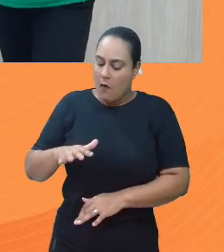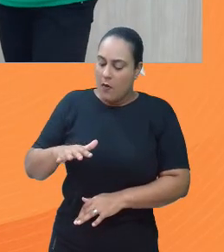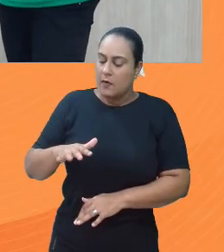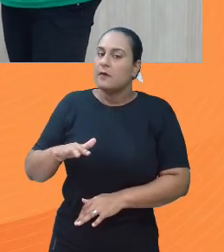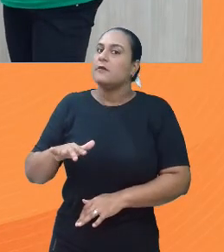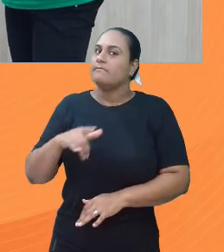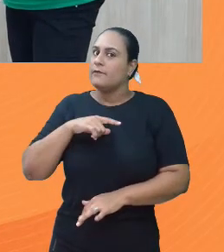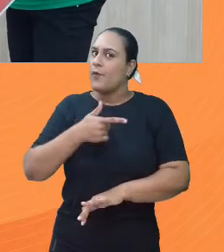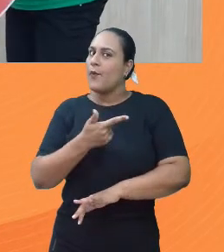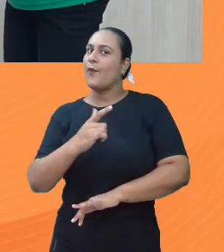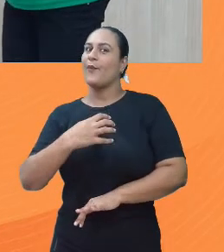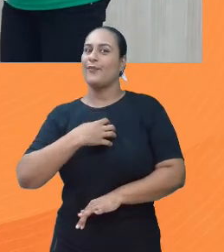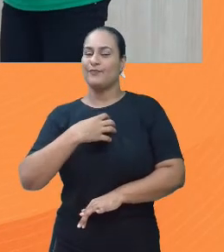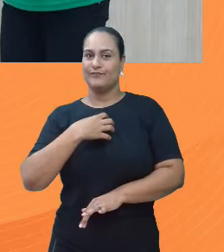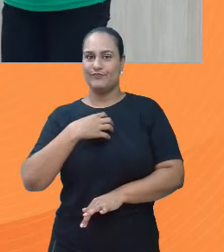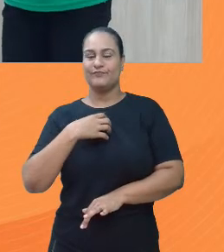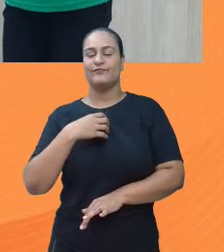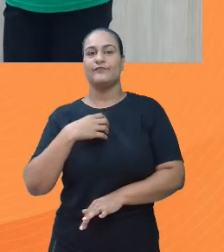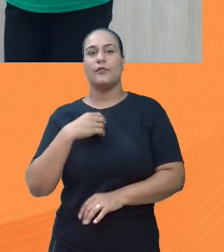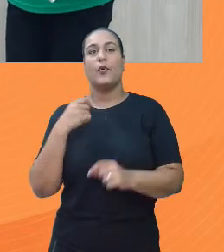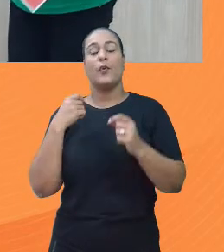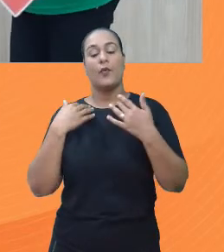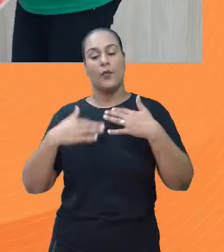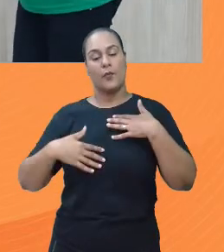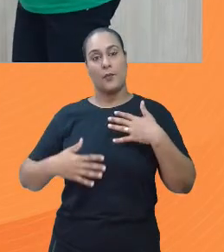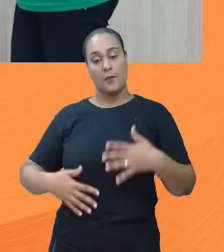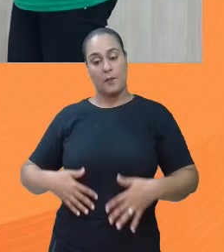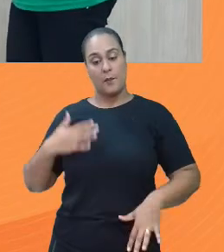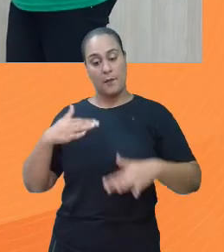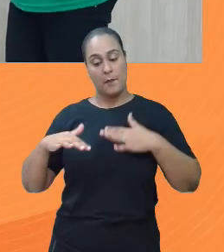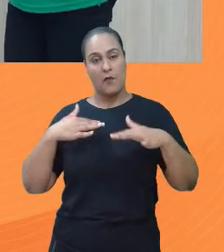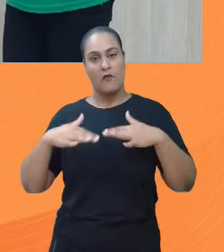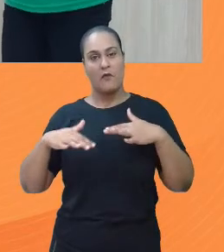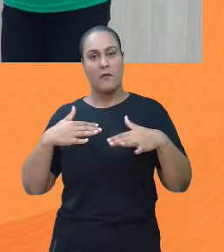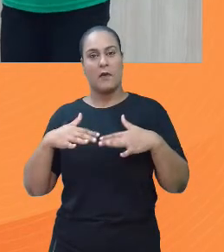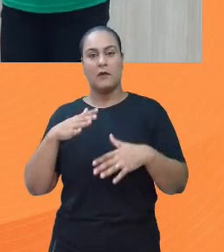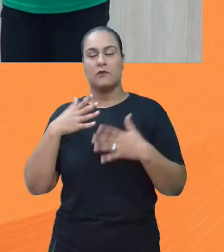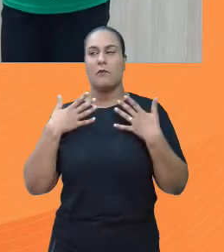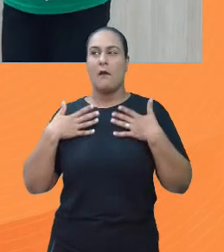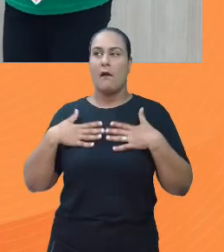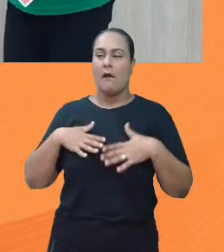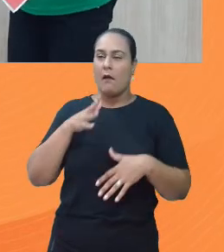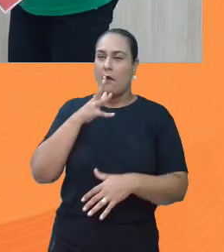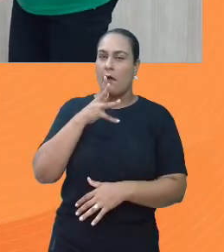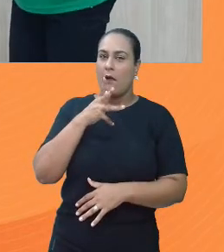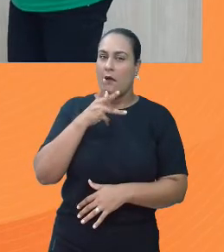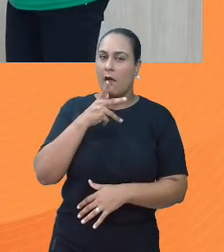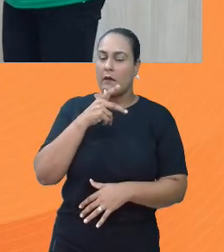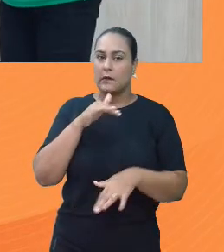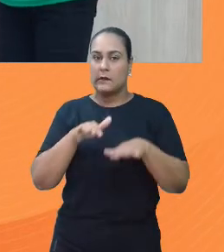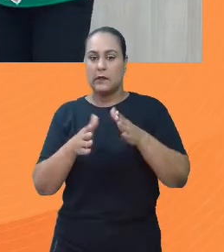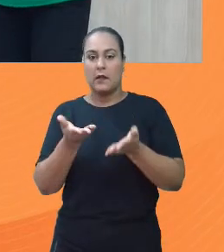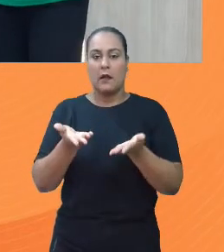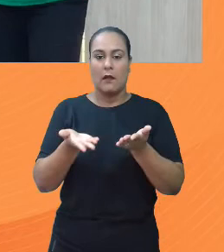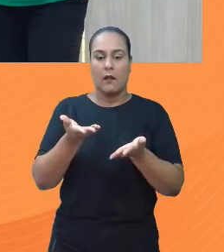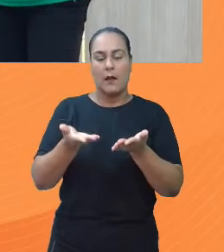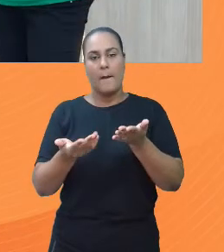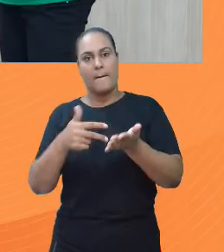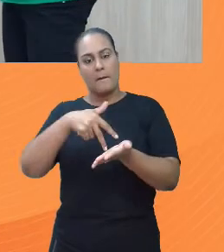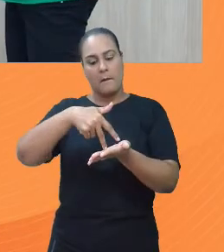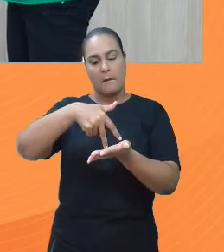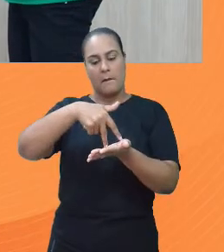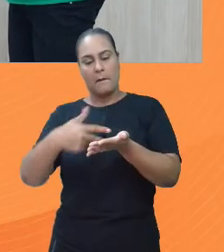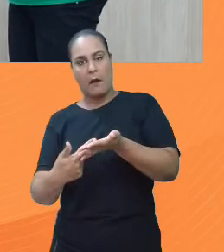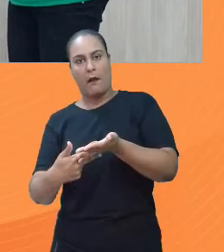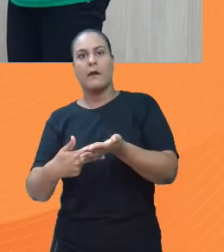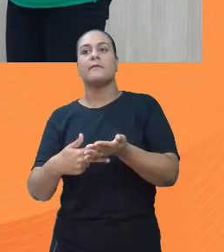existem outros sintomas, né, que são movimentos lentos, rigidez e perda de equilíbrio. Já na esclerose, né,